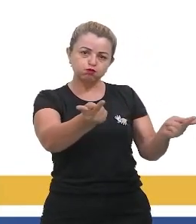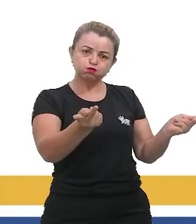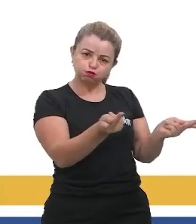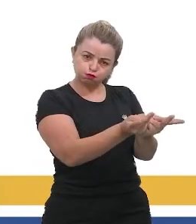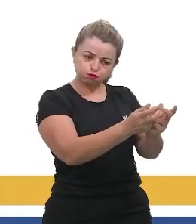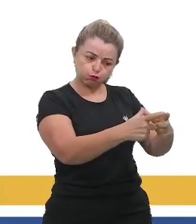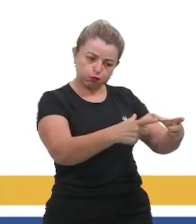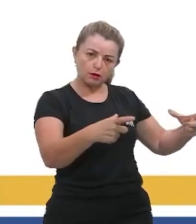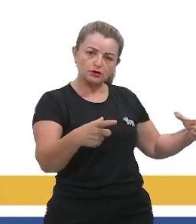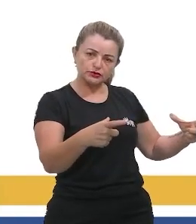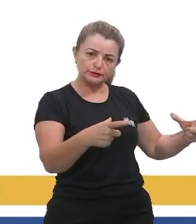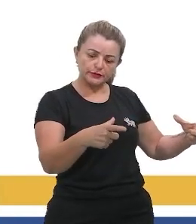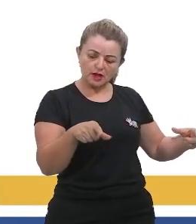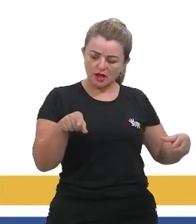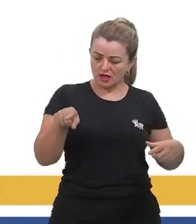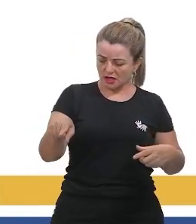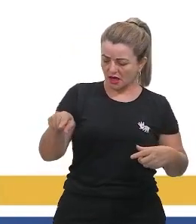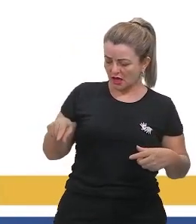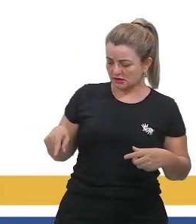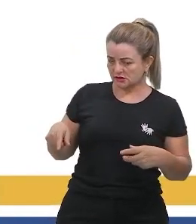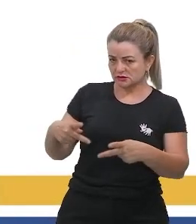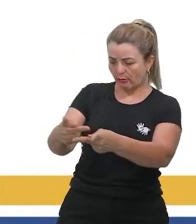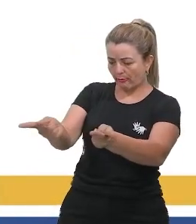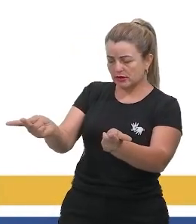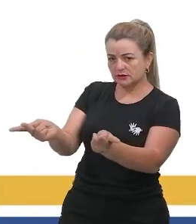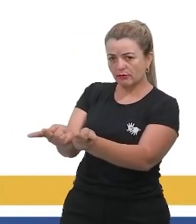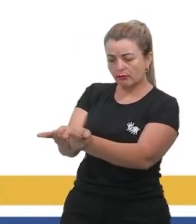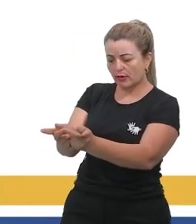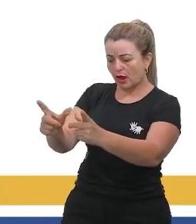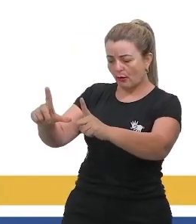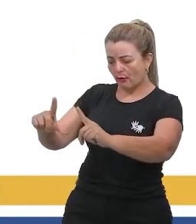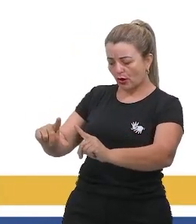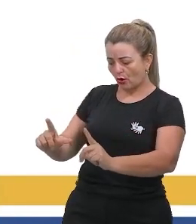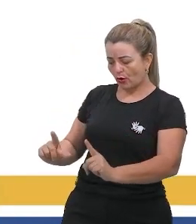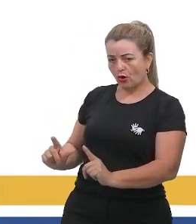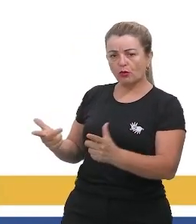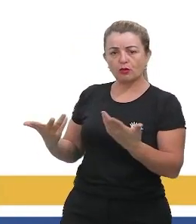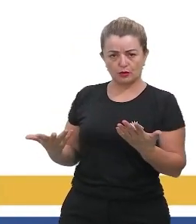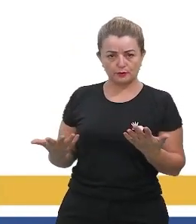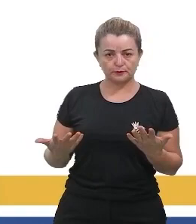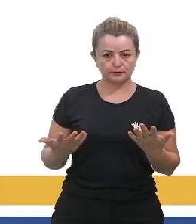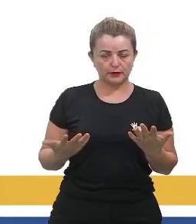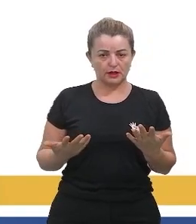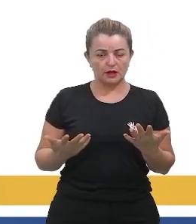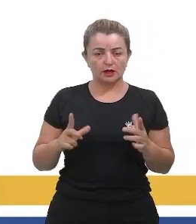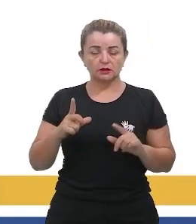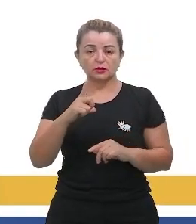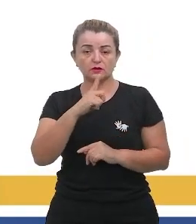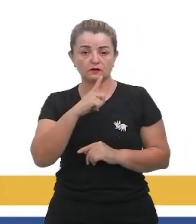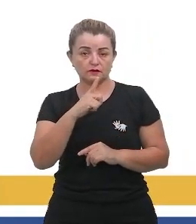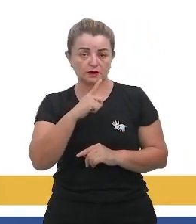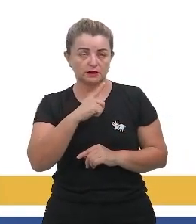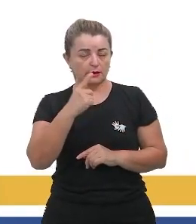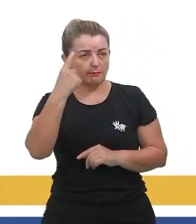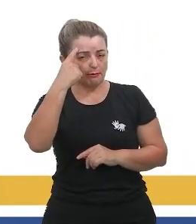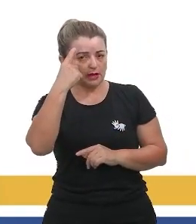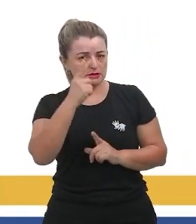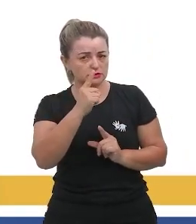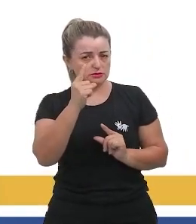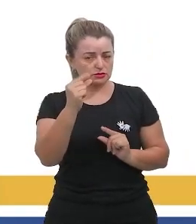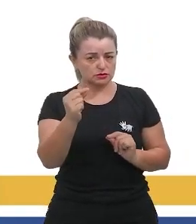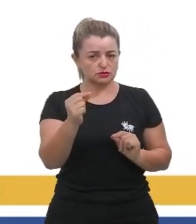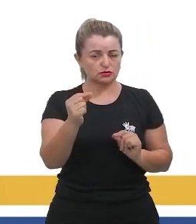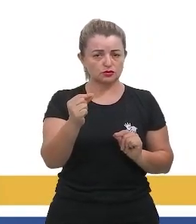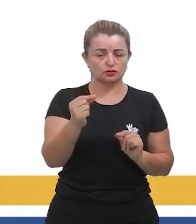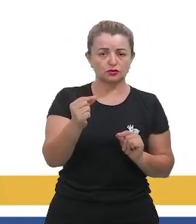que esse ângulo de projeção, ele vai ter uma abertura, ou seja, ele vai sair daquele padrão